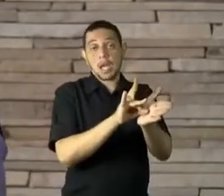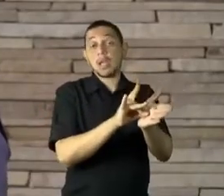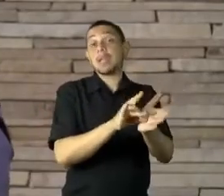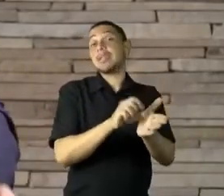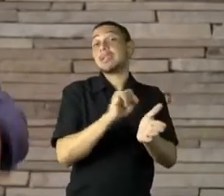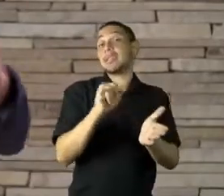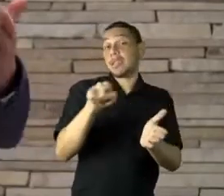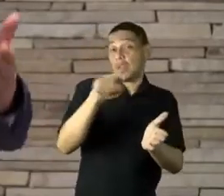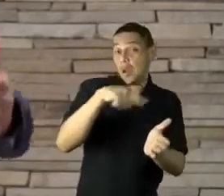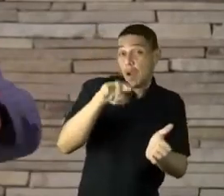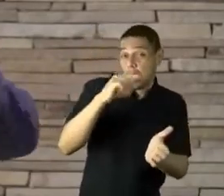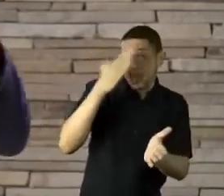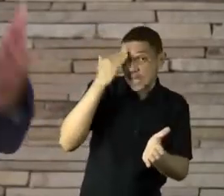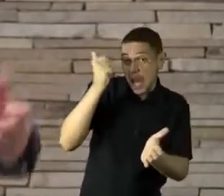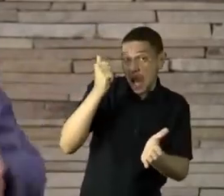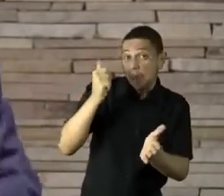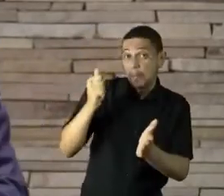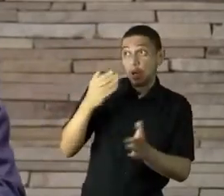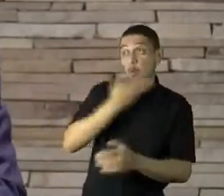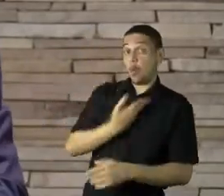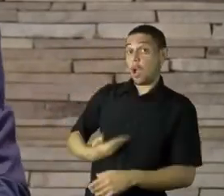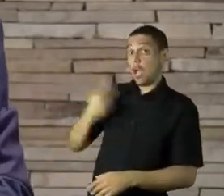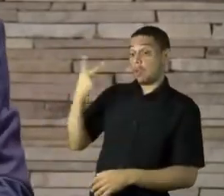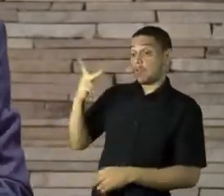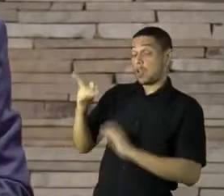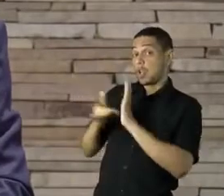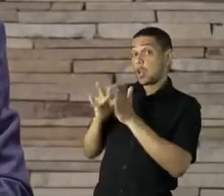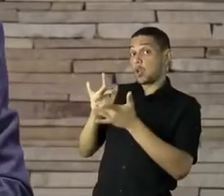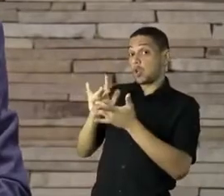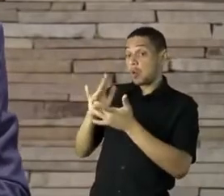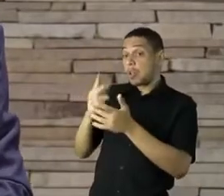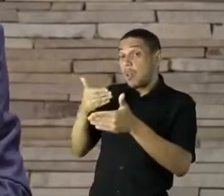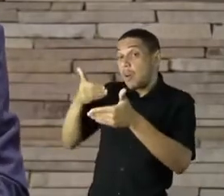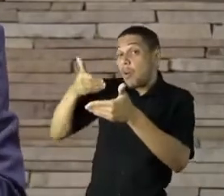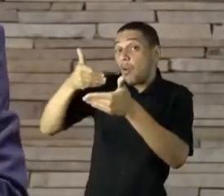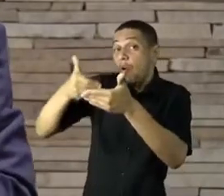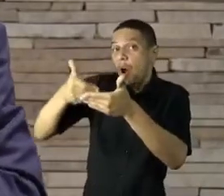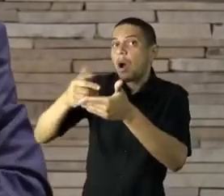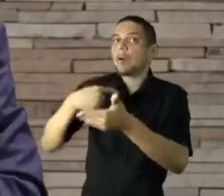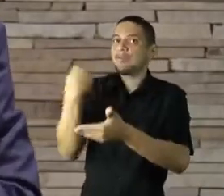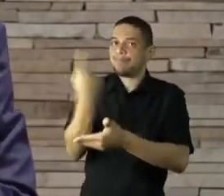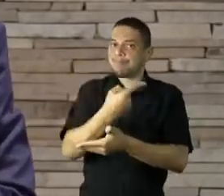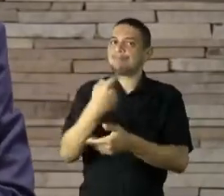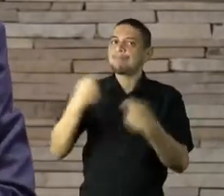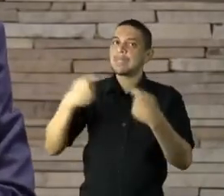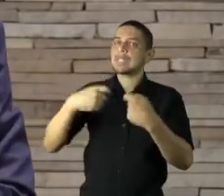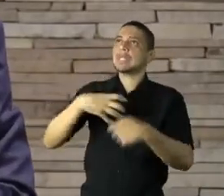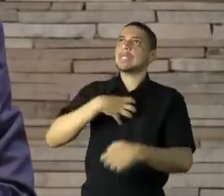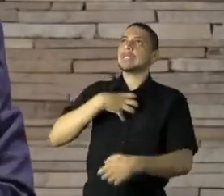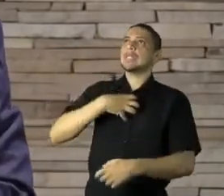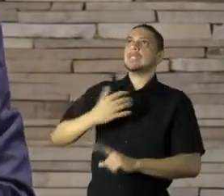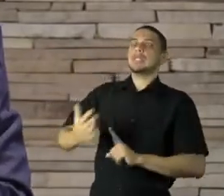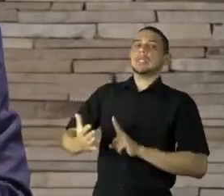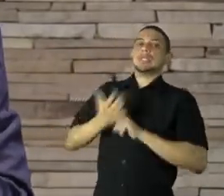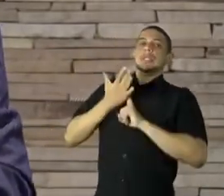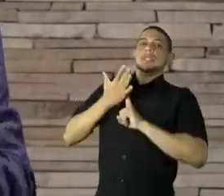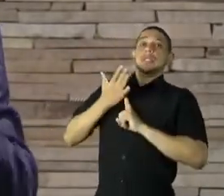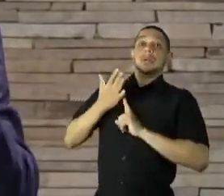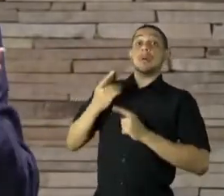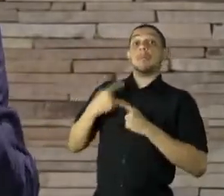chegando e que ele é o rei dos reis o senhor dos Senhores e sua Preciso de alguma forma impactar a nossa vida